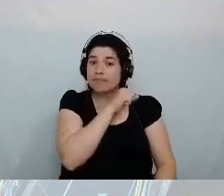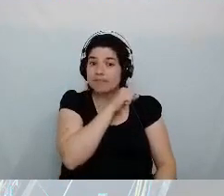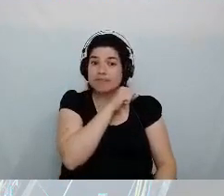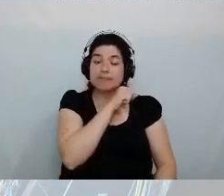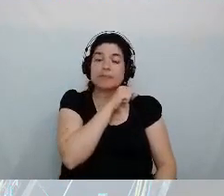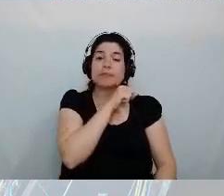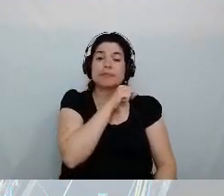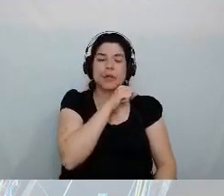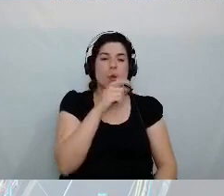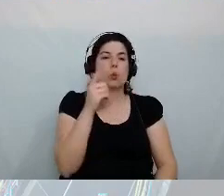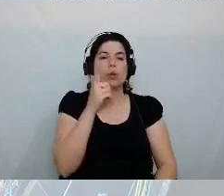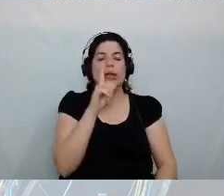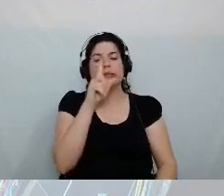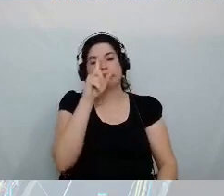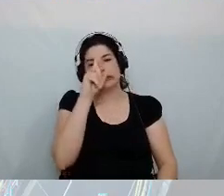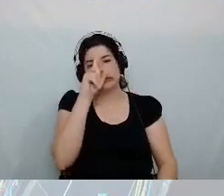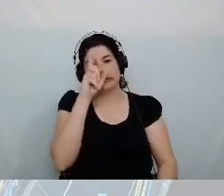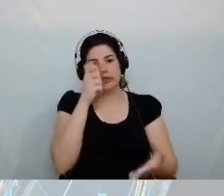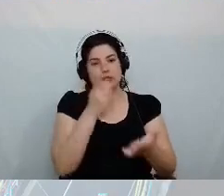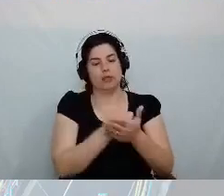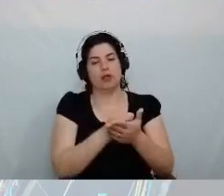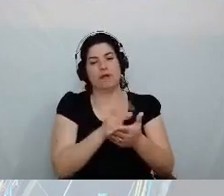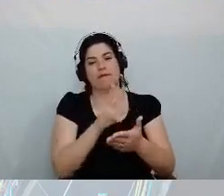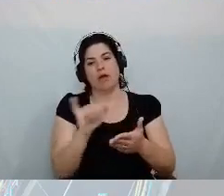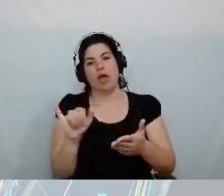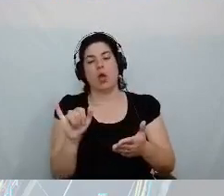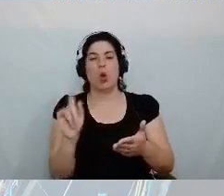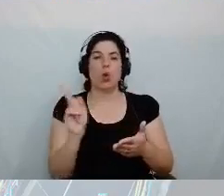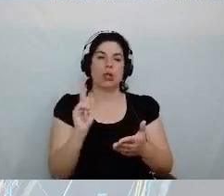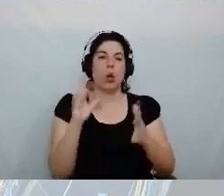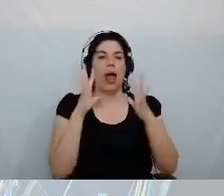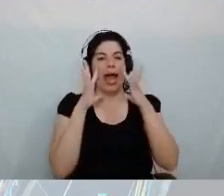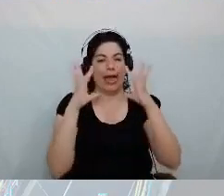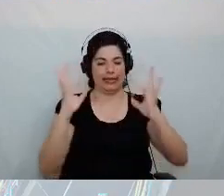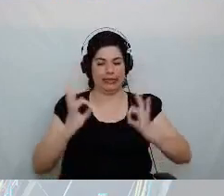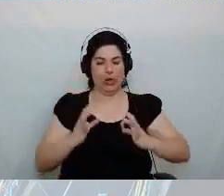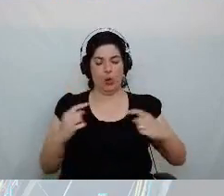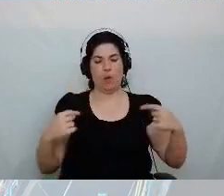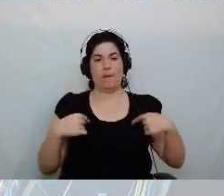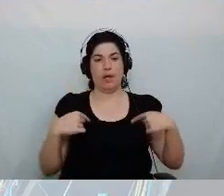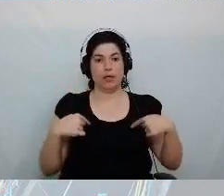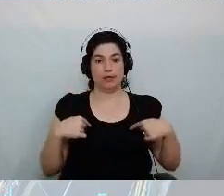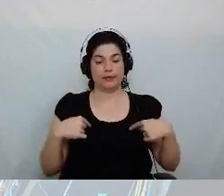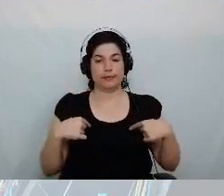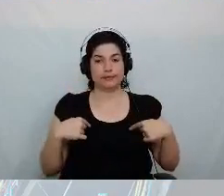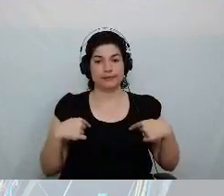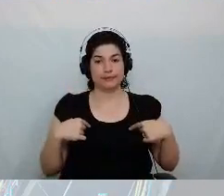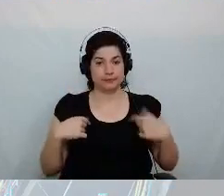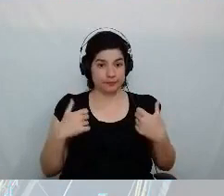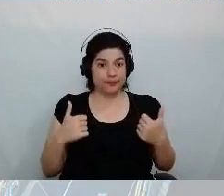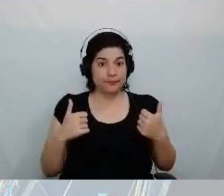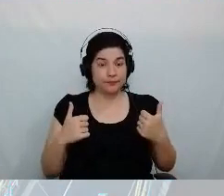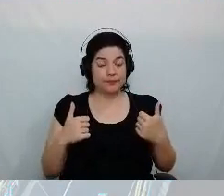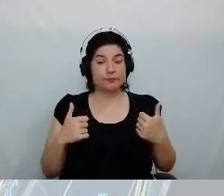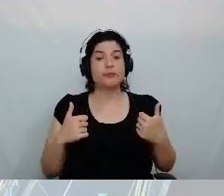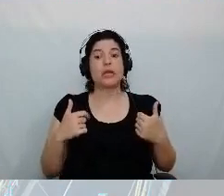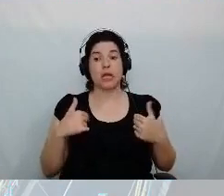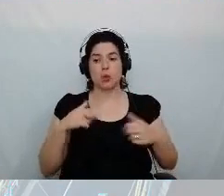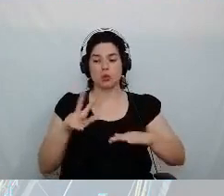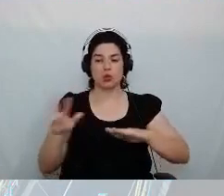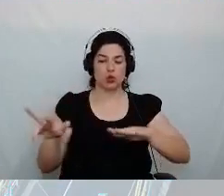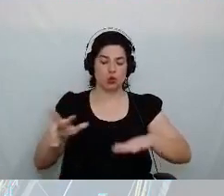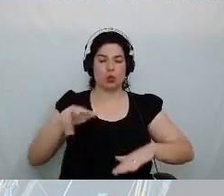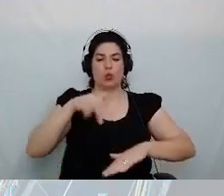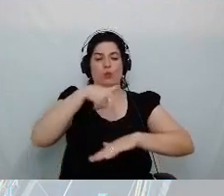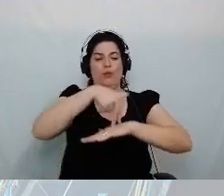para decidir se vocês iam ou não prestar atenção em mim. Beleza? Enquanto eu subia ali